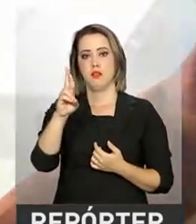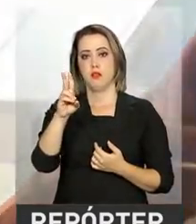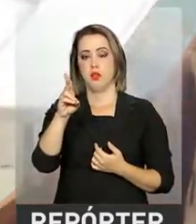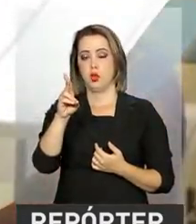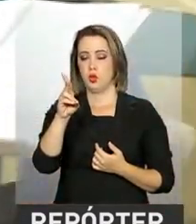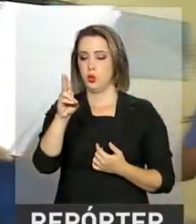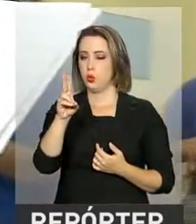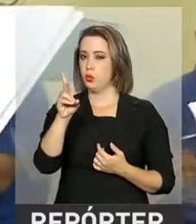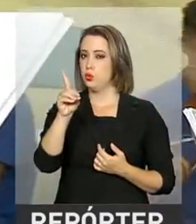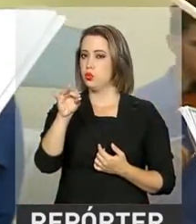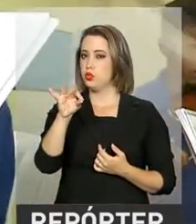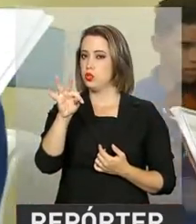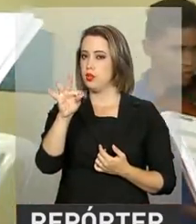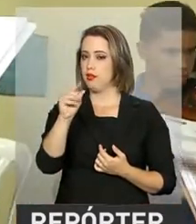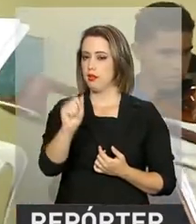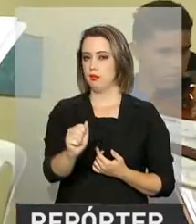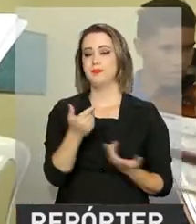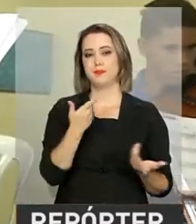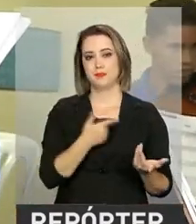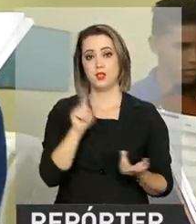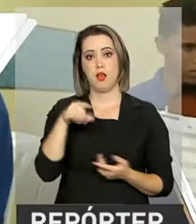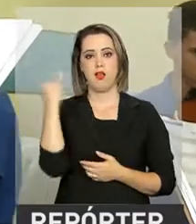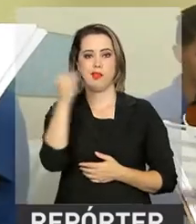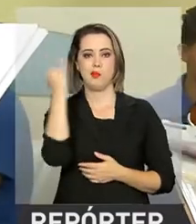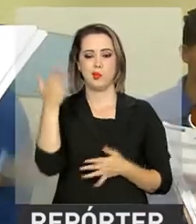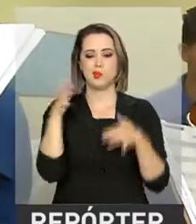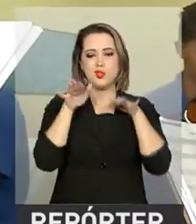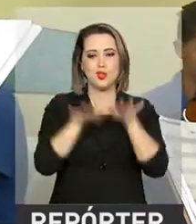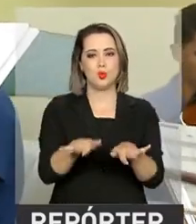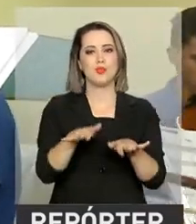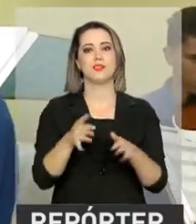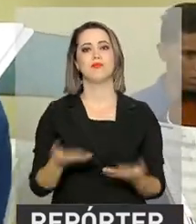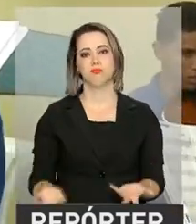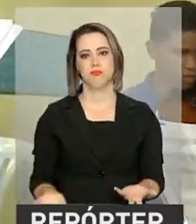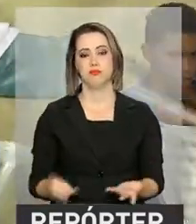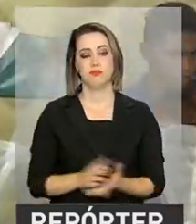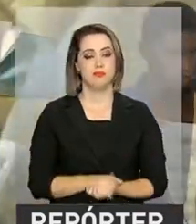informação. É de suprema importância essa inclusão.